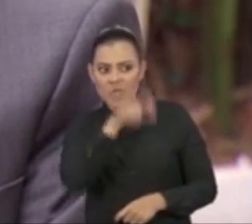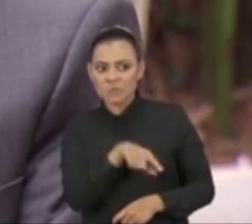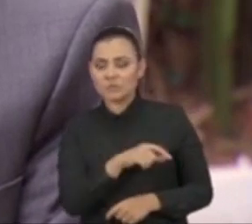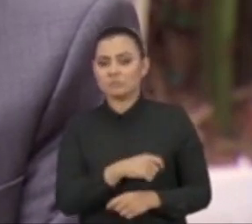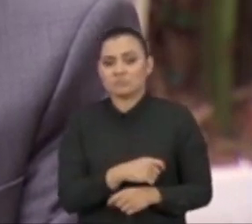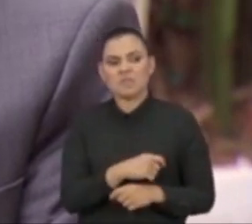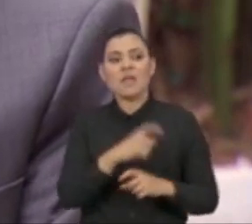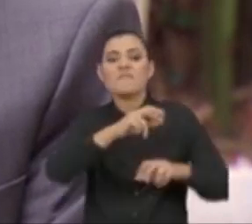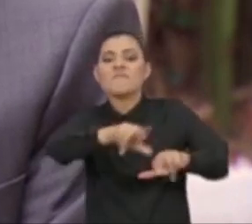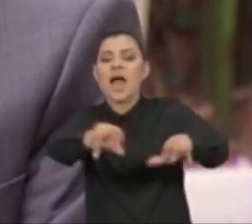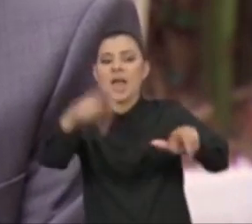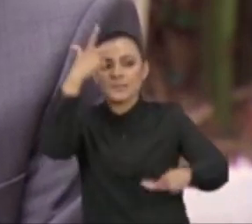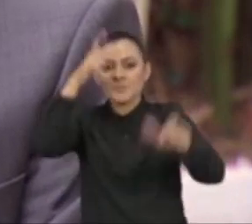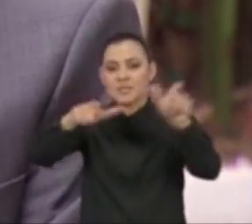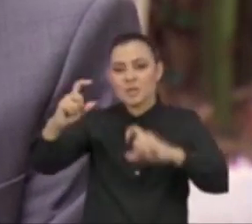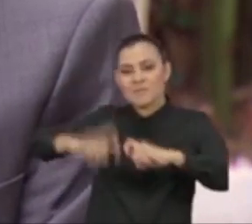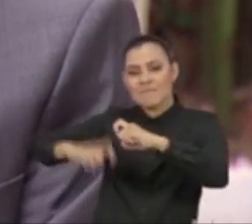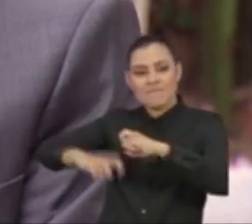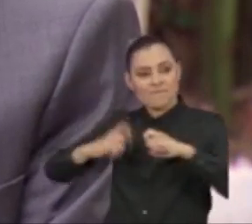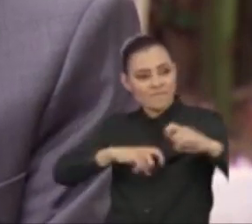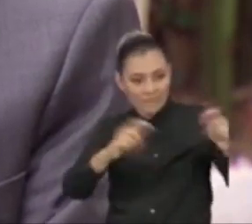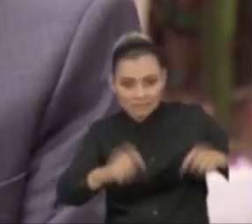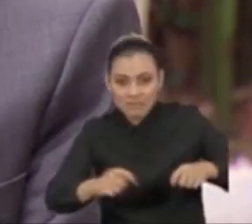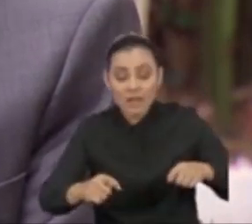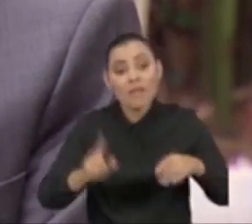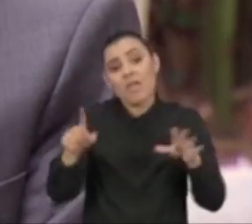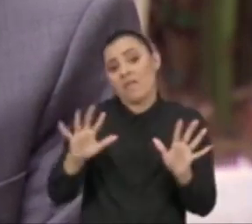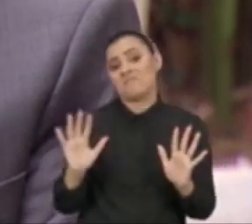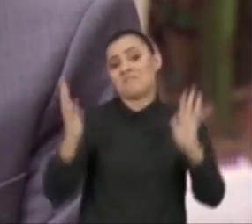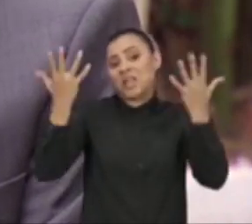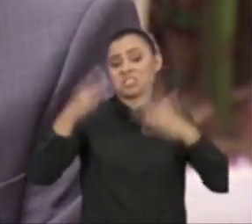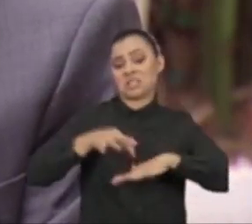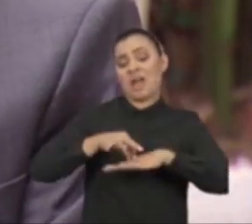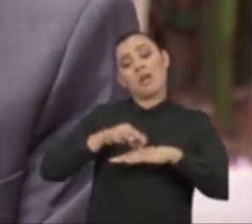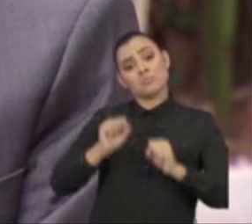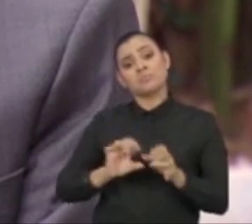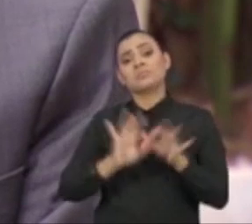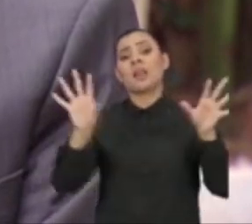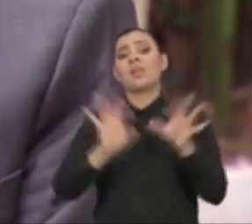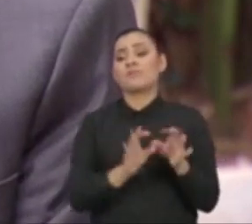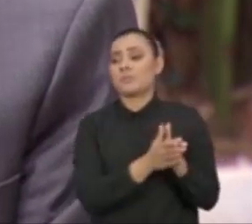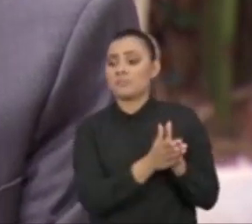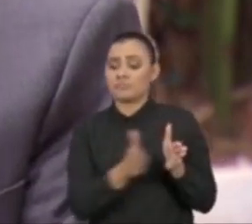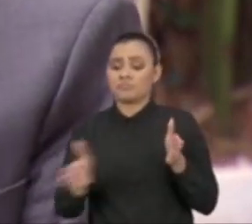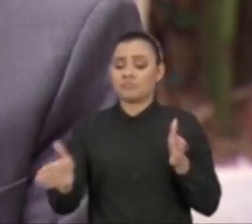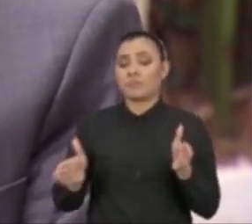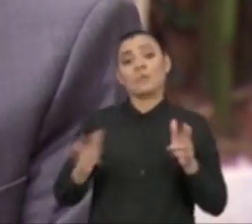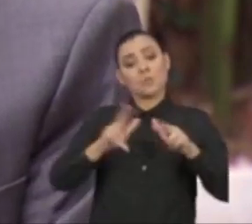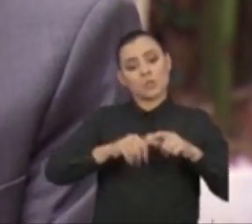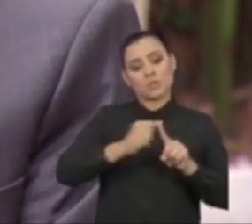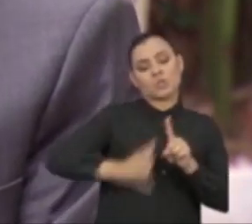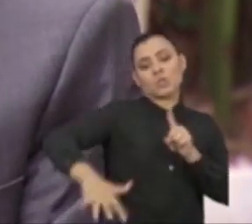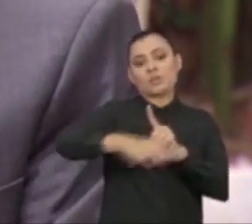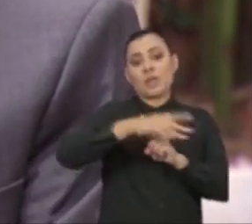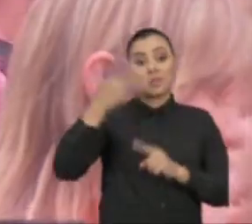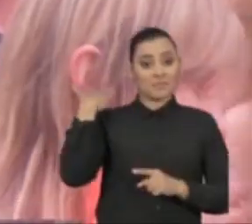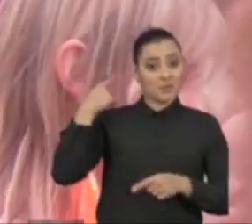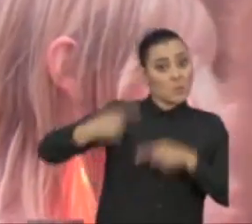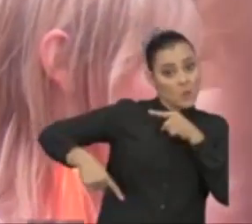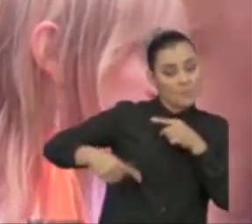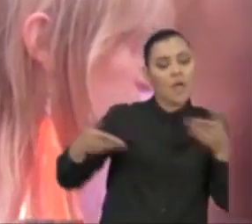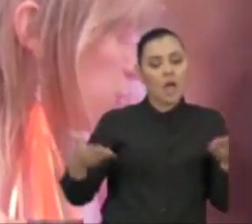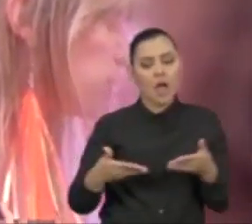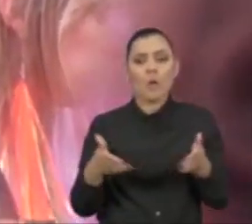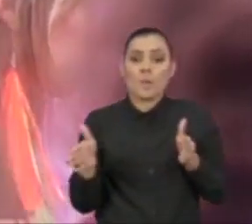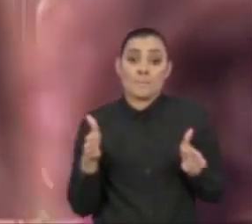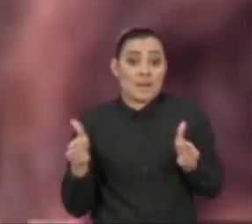várias pessoas. Festival da carne. Então eram permitidas coisas que geralmente a sociedade proibia.